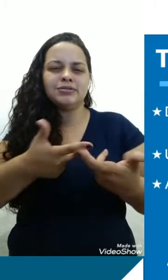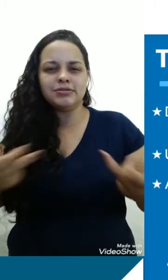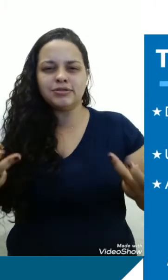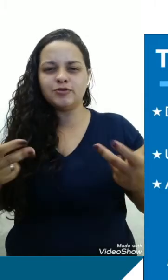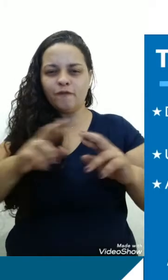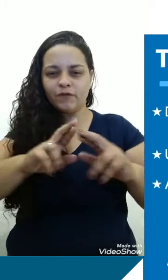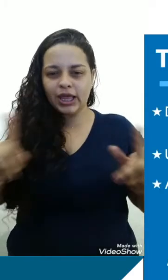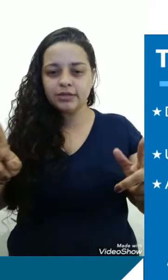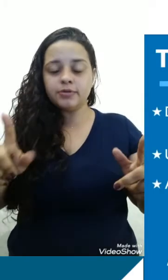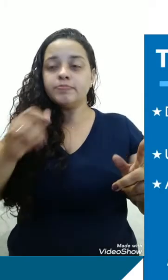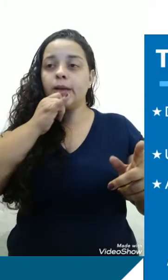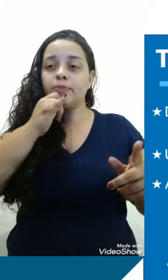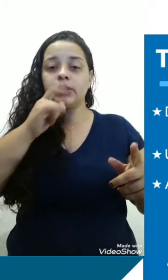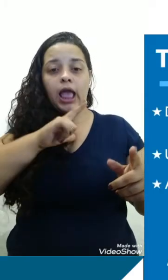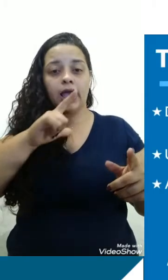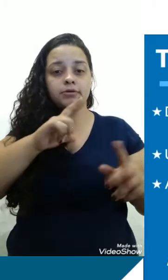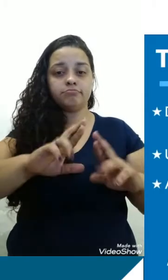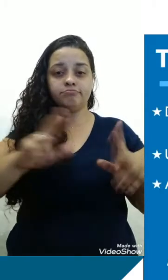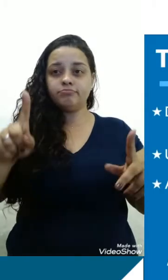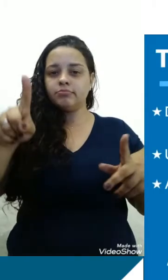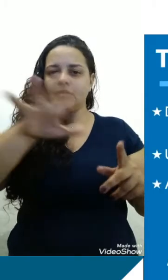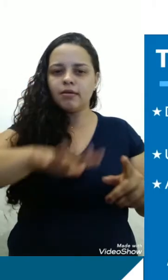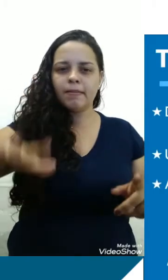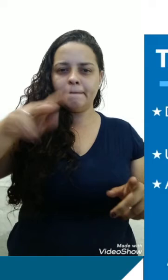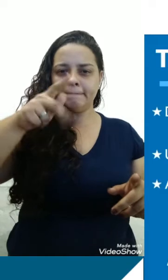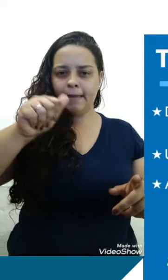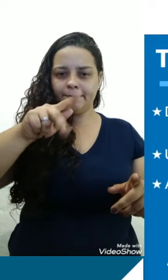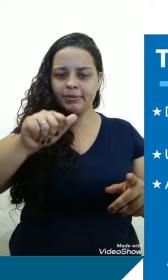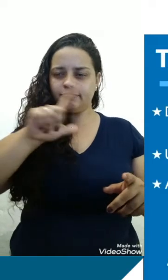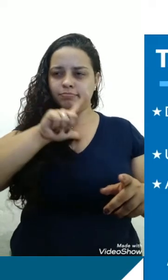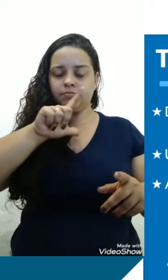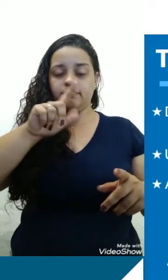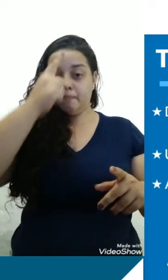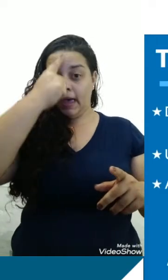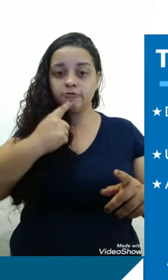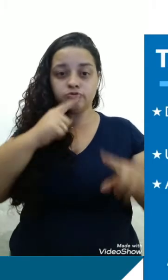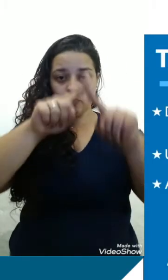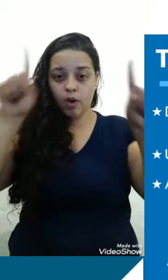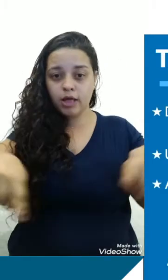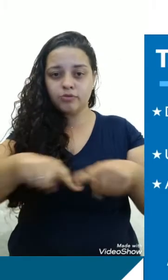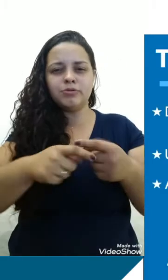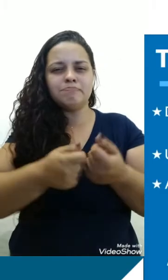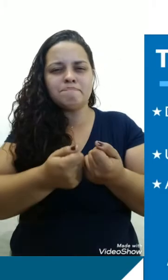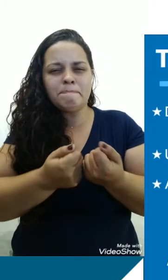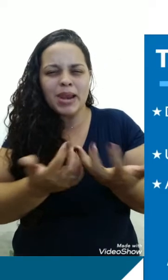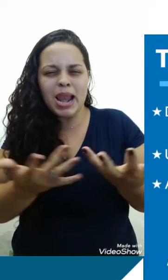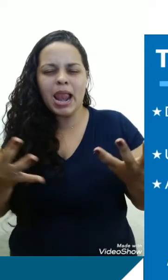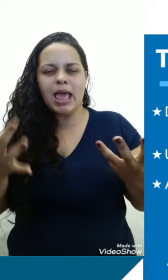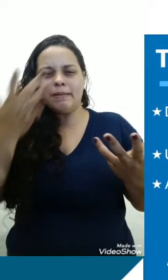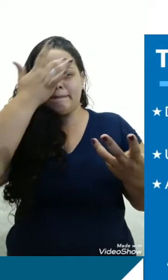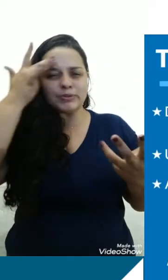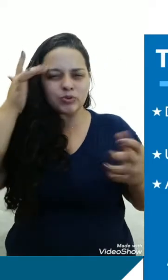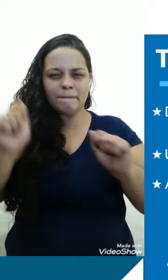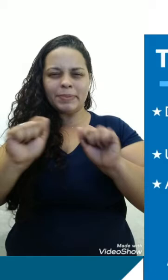gente pode citar primeiro uma transformação demográfica, com o aumento da população, uma